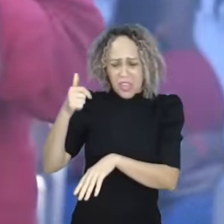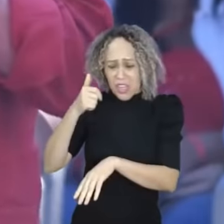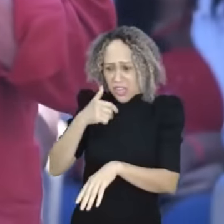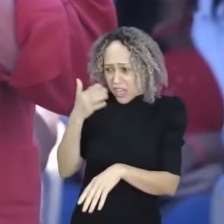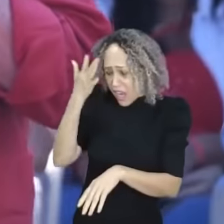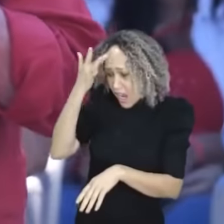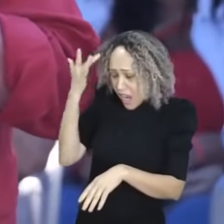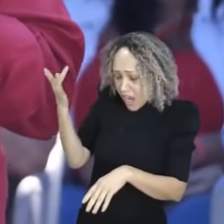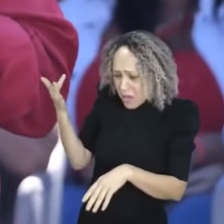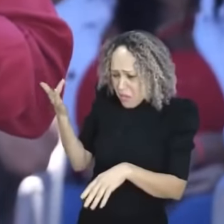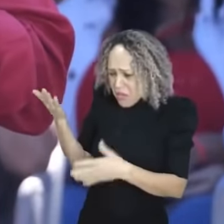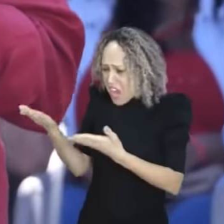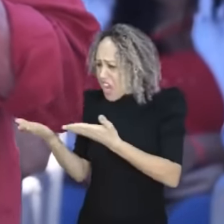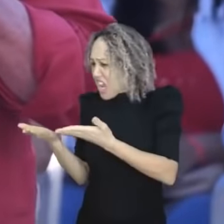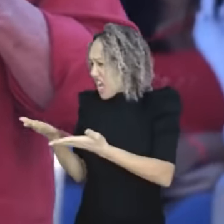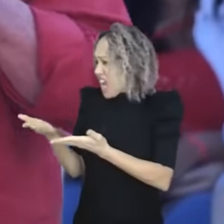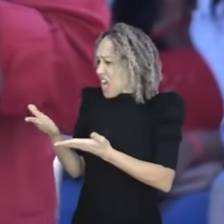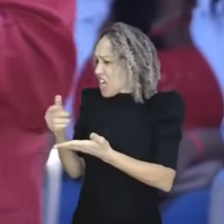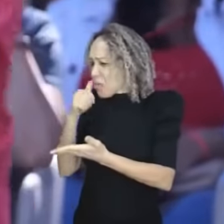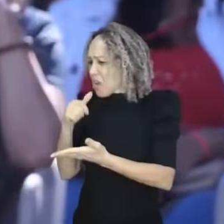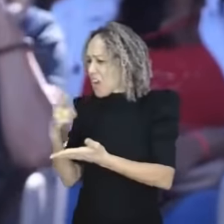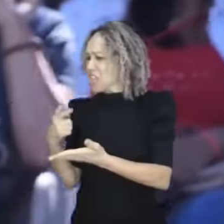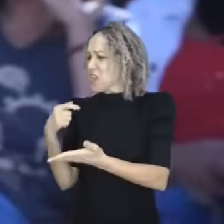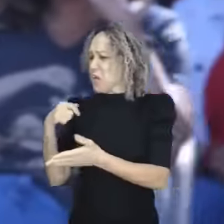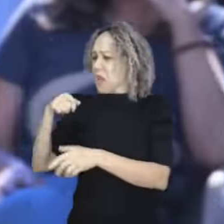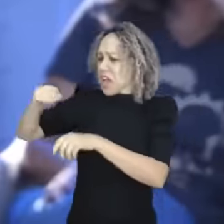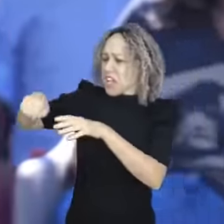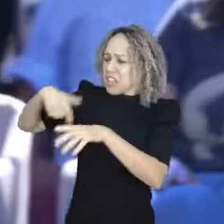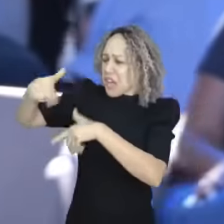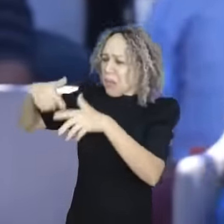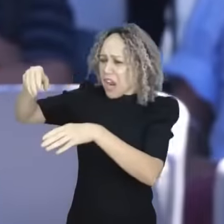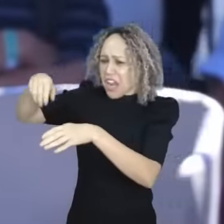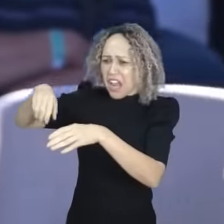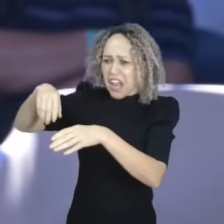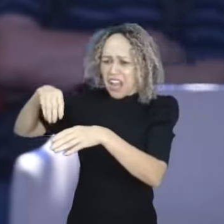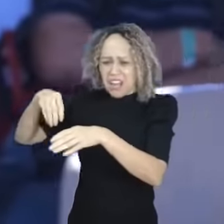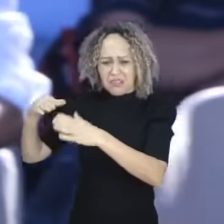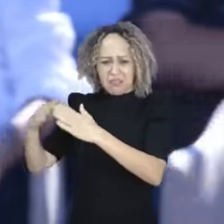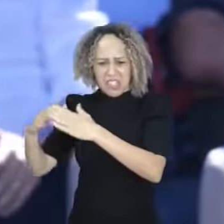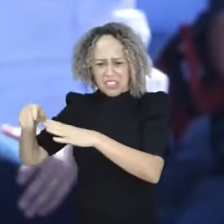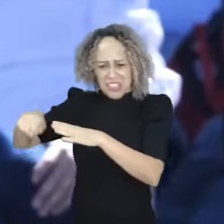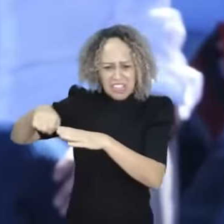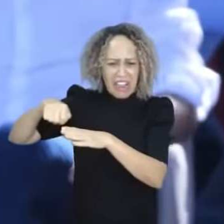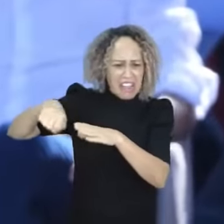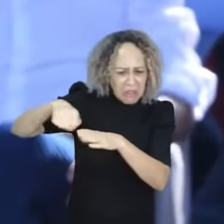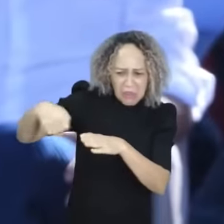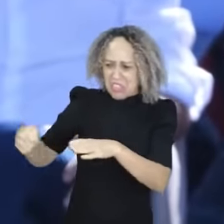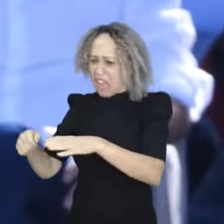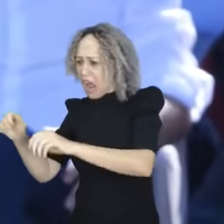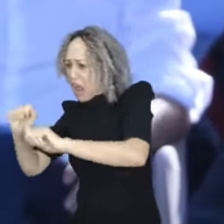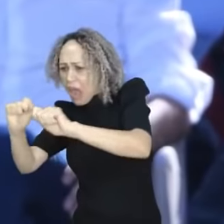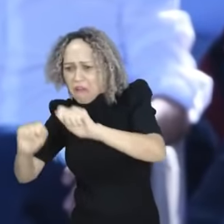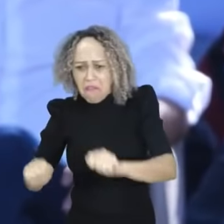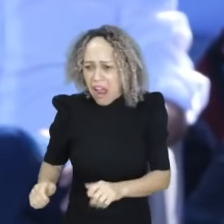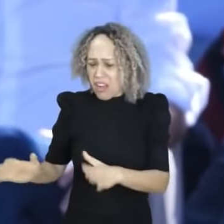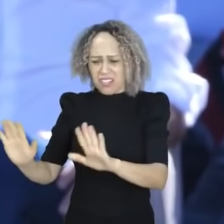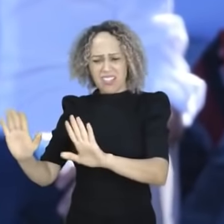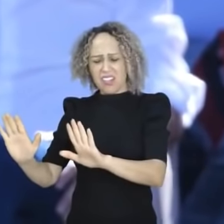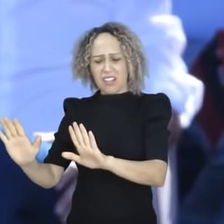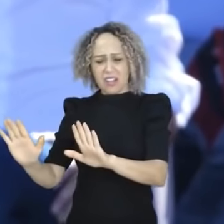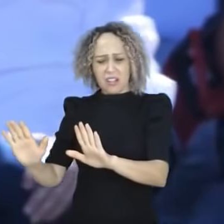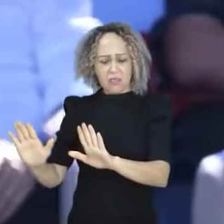ser coadjuvante, ela quer ser, na verdade, o sujeito da história. Ela quer fazer a sua história.